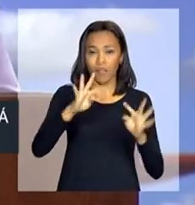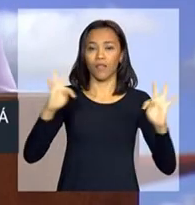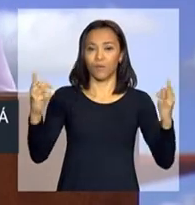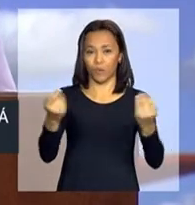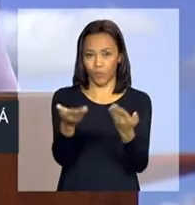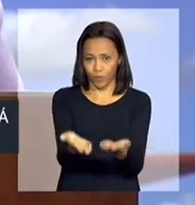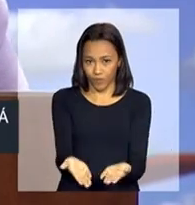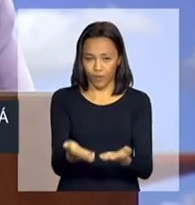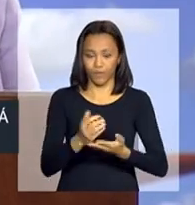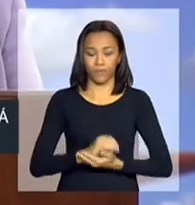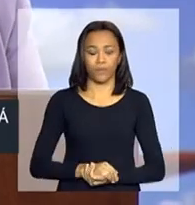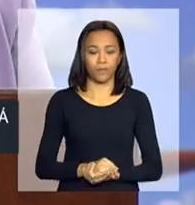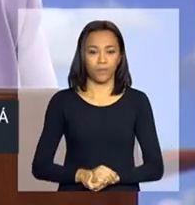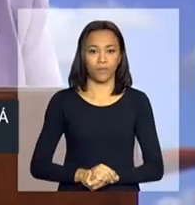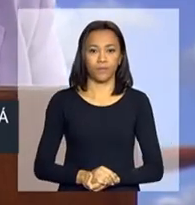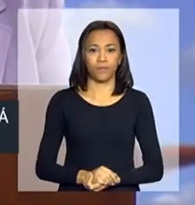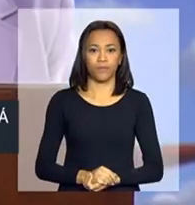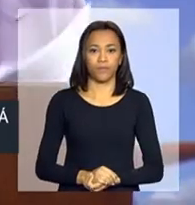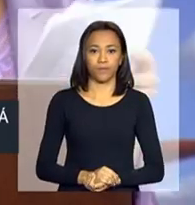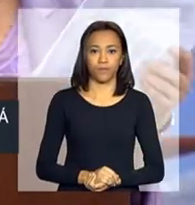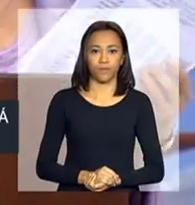a todos e a todas